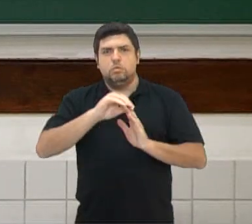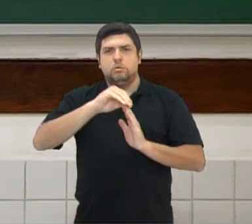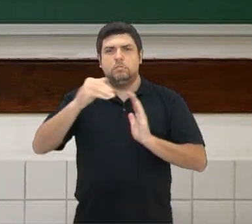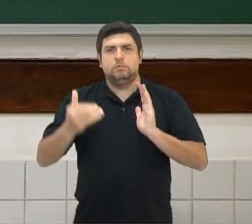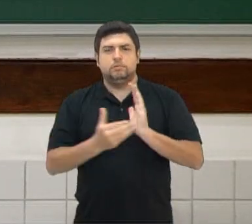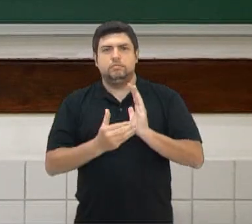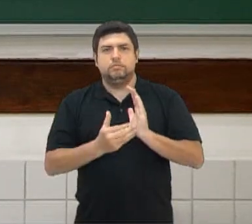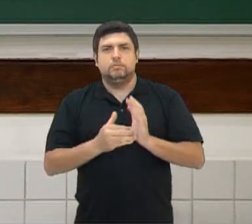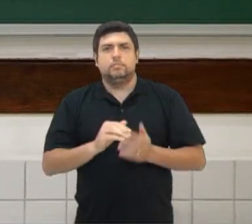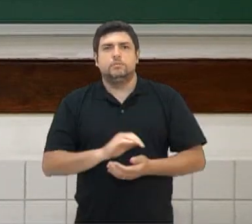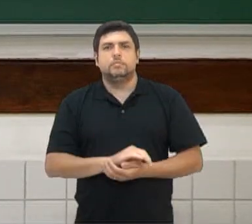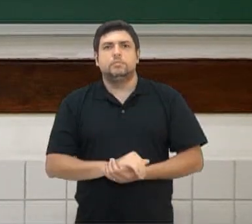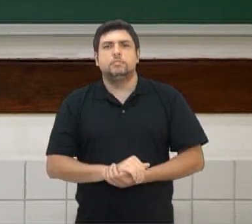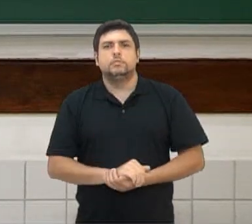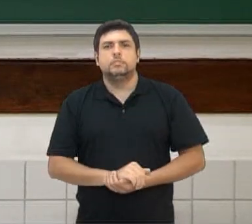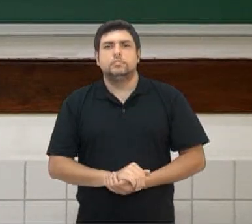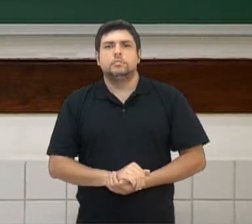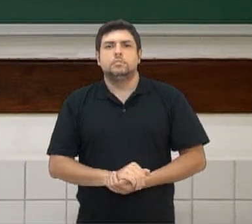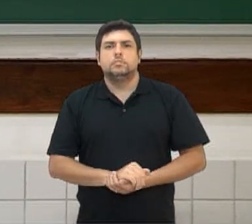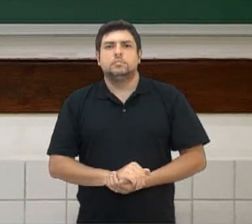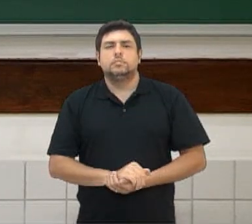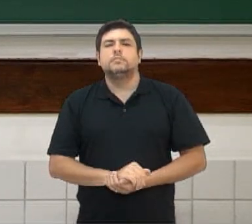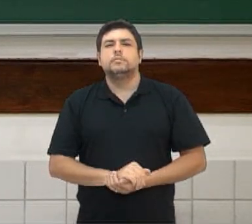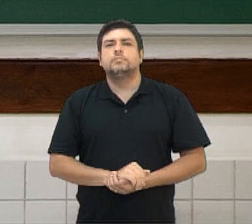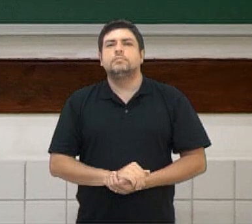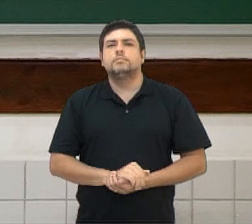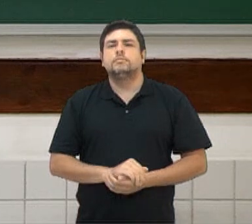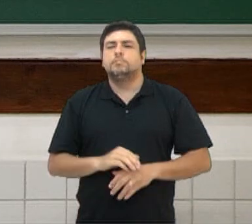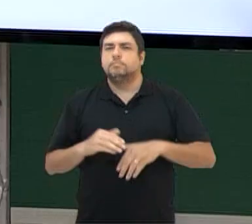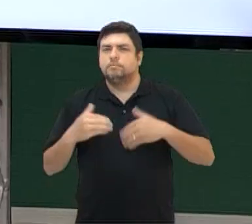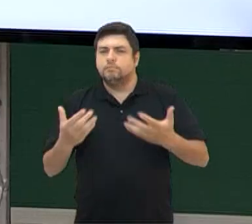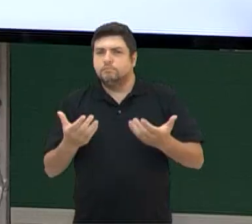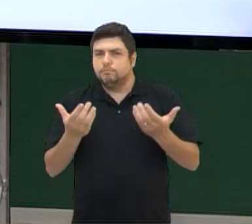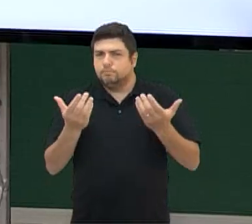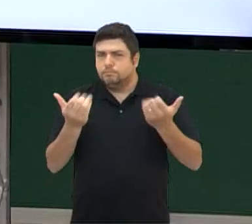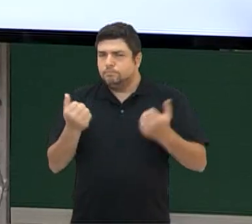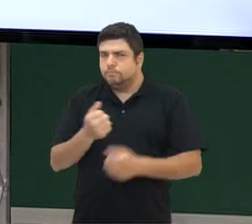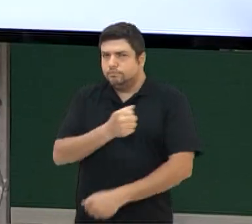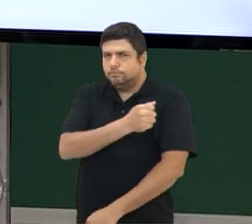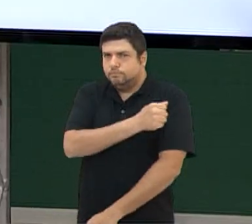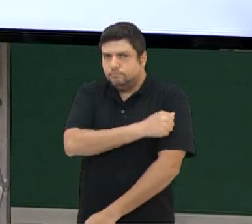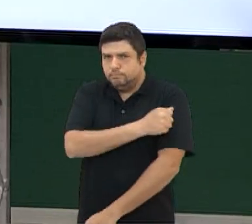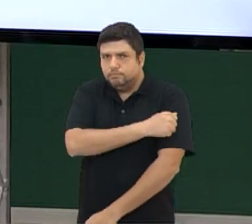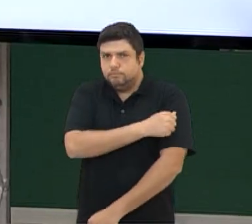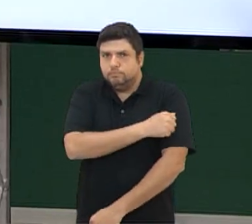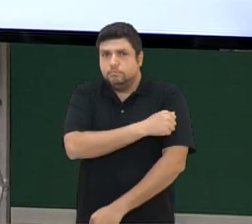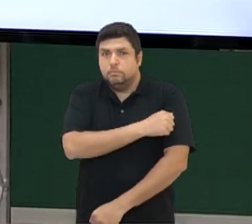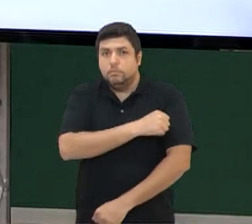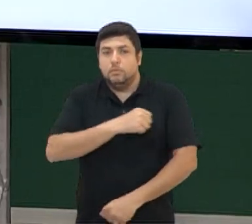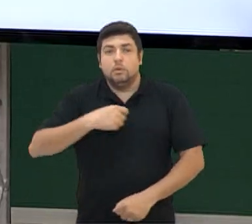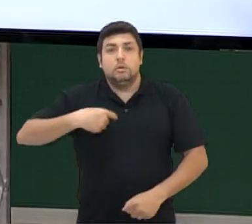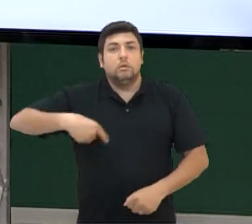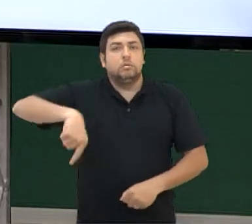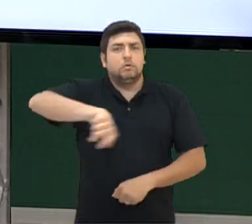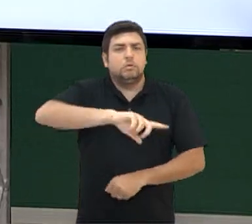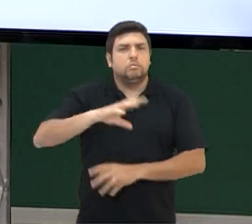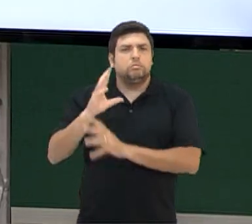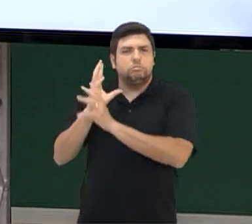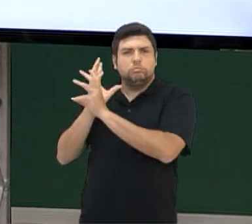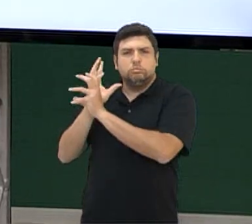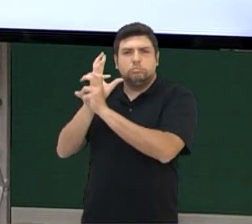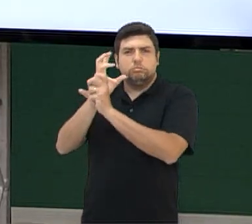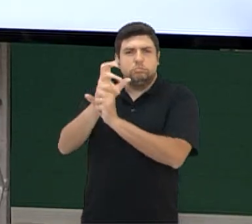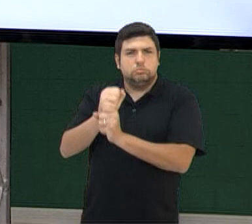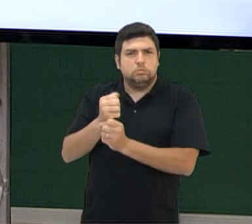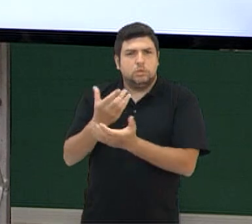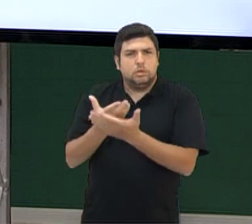Totais. E como sempre, vem comigo aqui, aluno, a gente vai fazer uma breve retomada das aulas